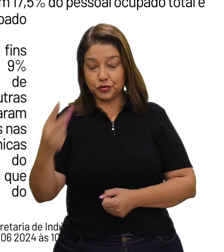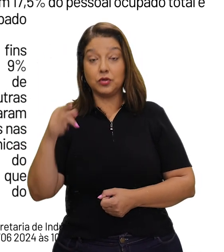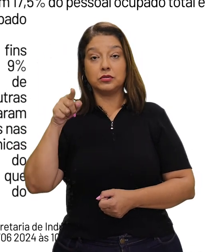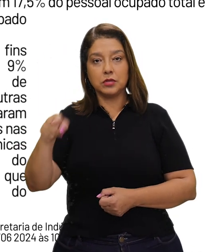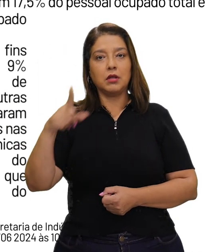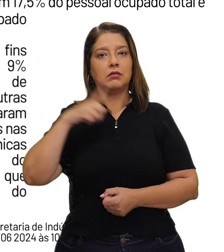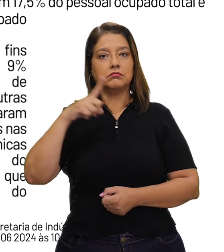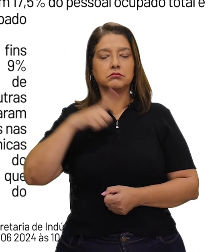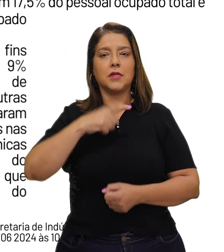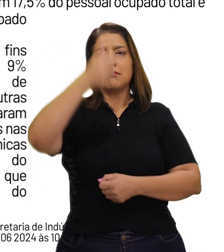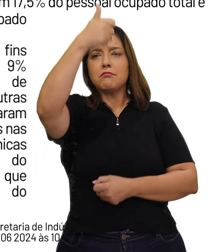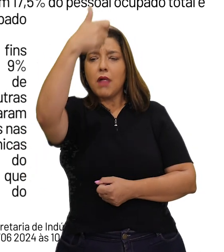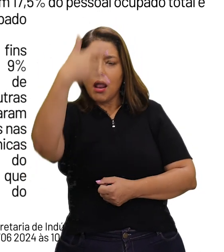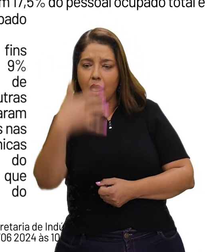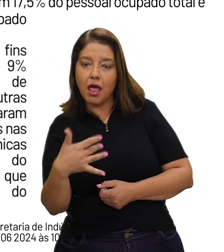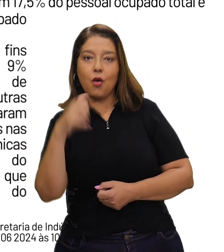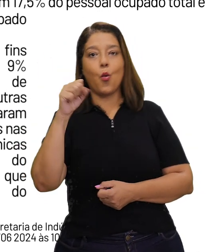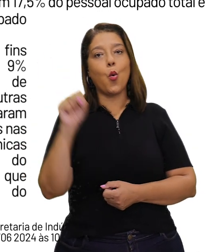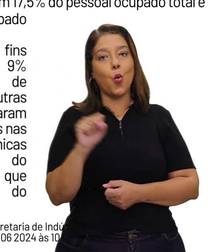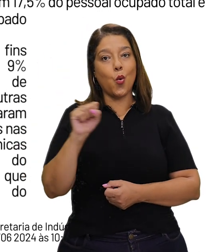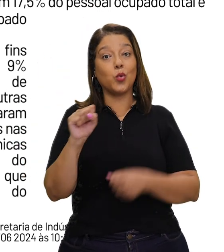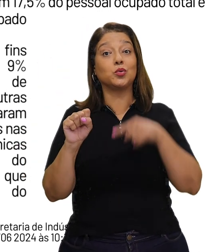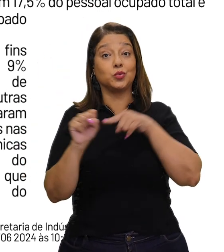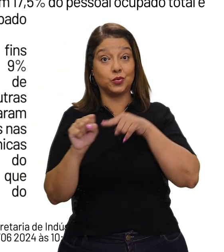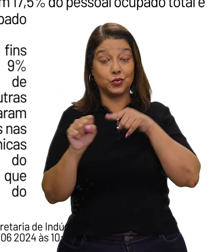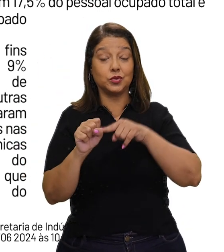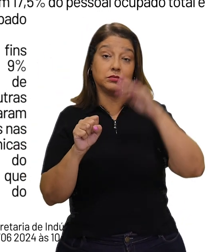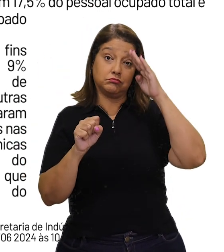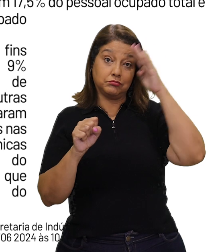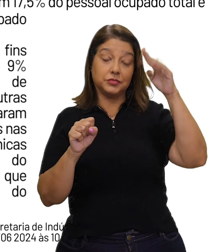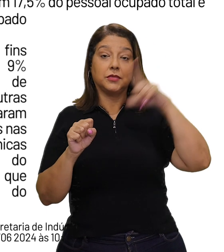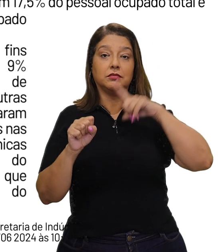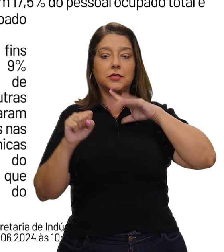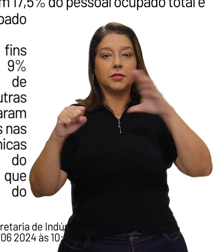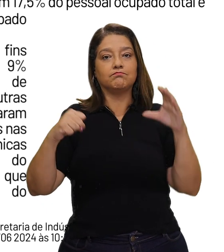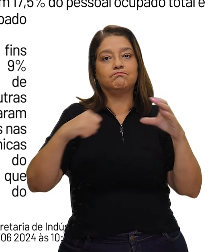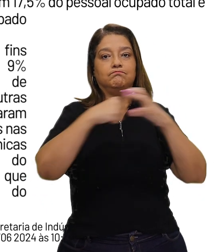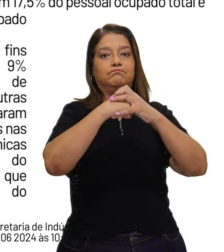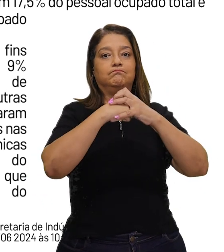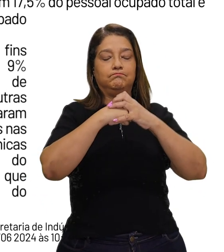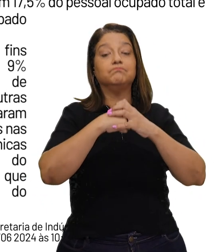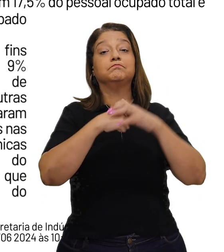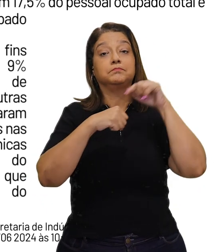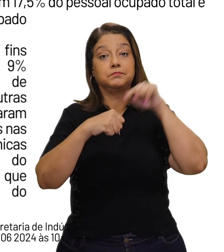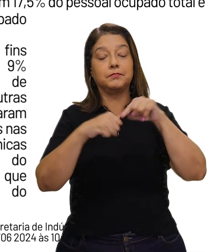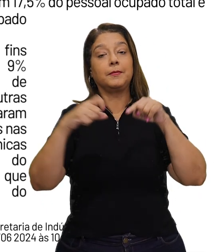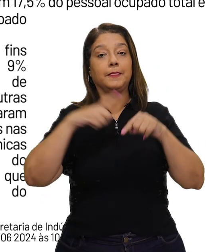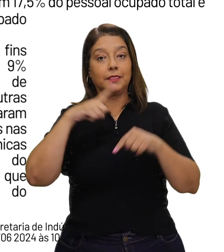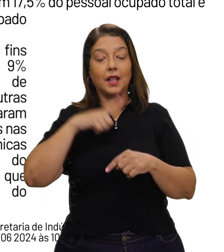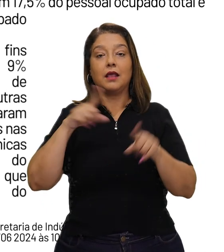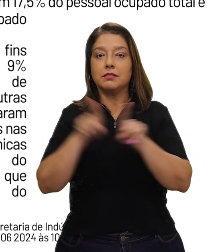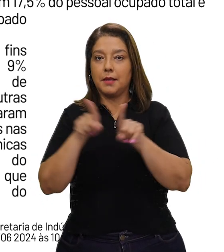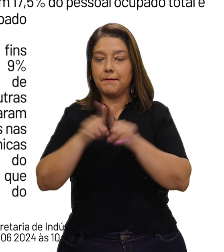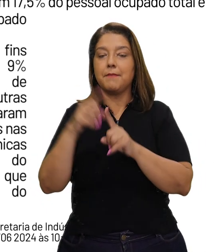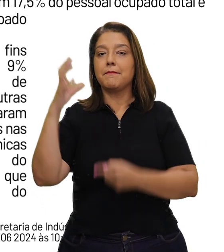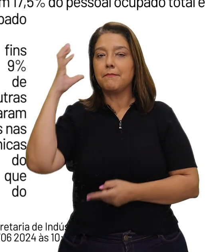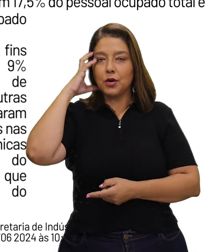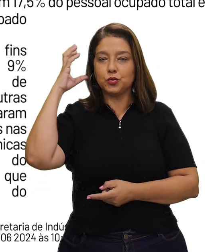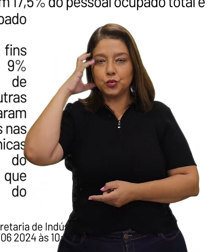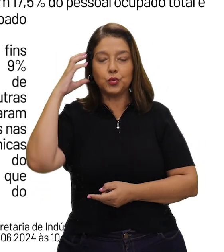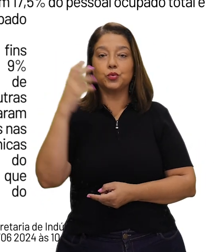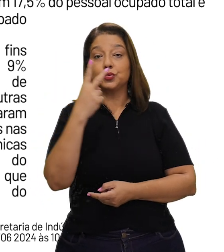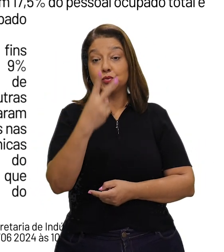oitava posição nacional e como líder na região Centro-Oeste, seguido por Mato Grosso, com